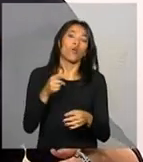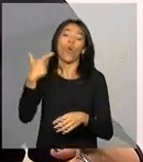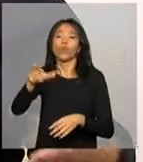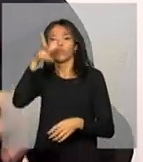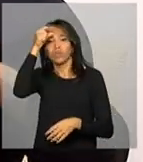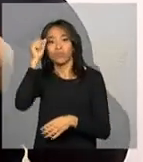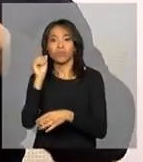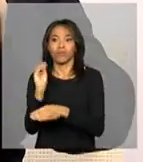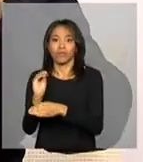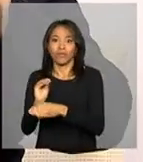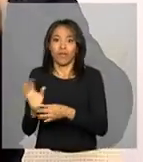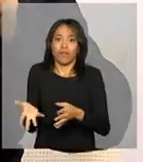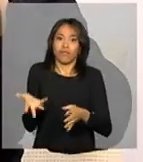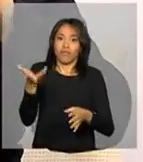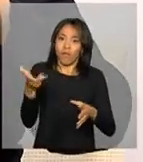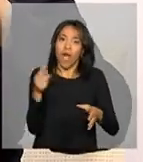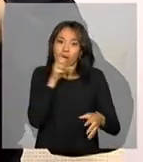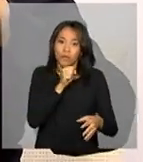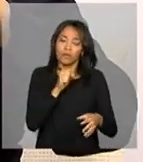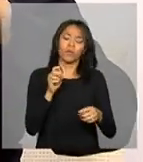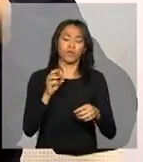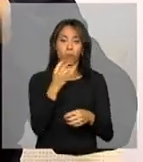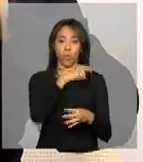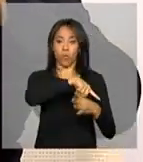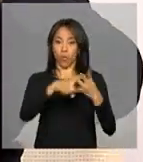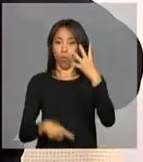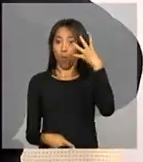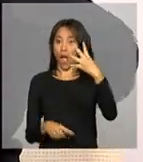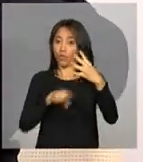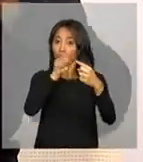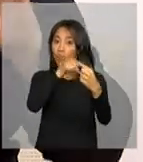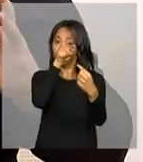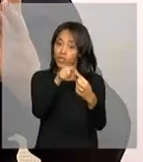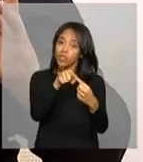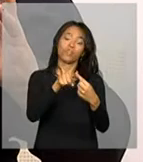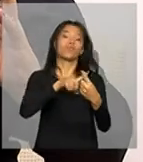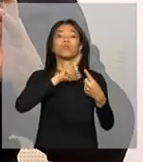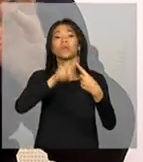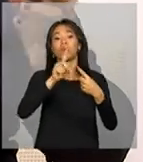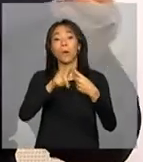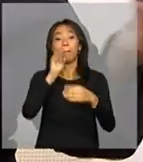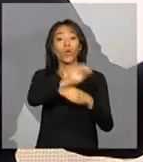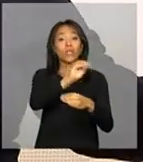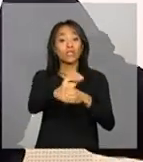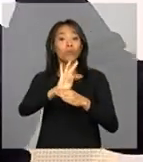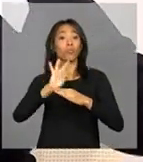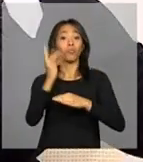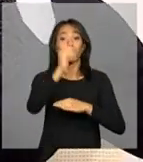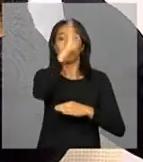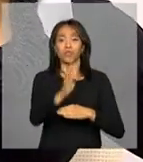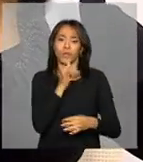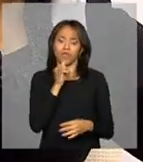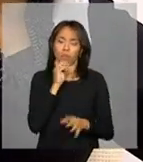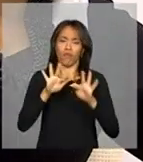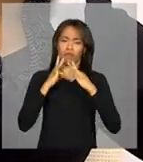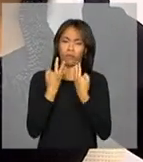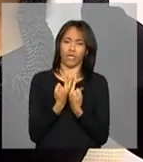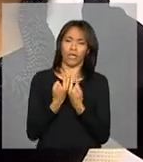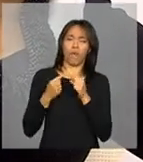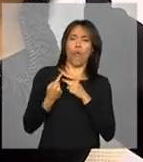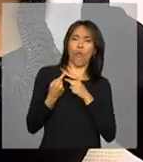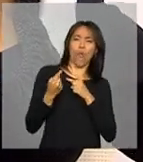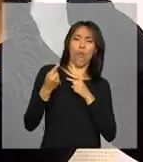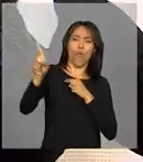quatro objetivos primeiro a gente vai atingir o nível de proteção para o Brasil inteiro não pode uma família que mora lá